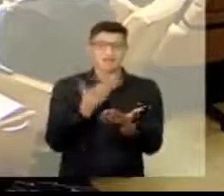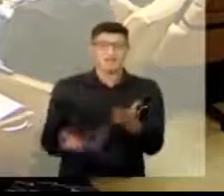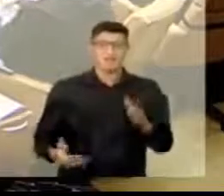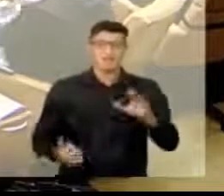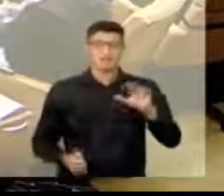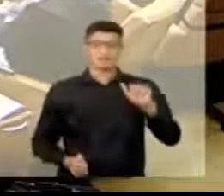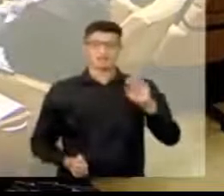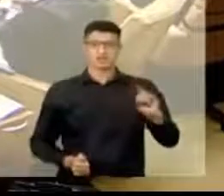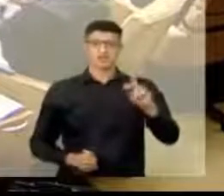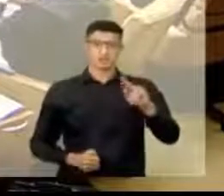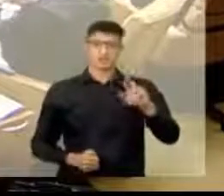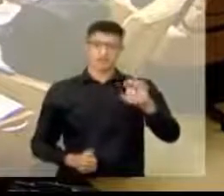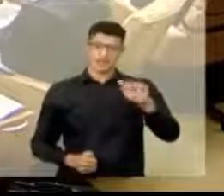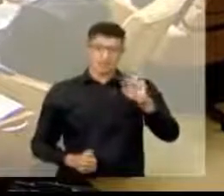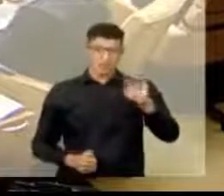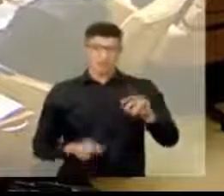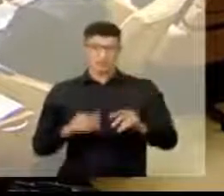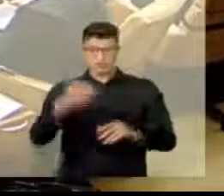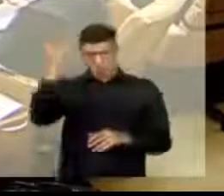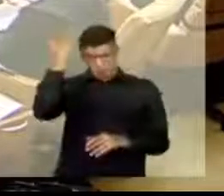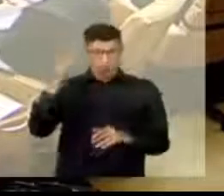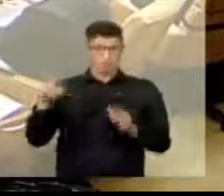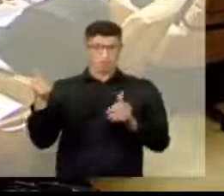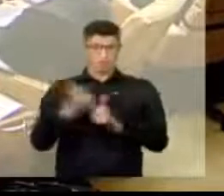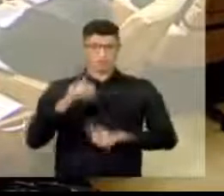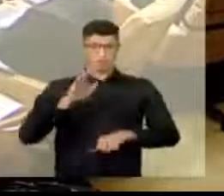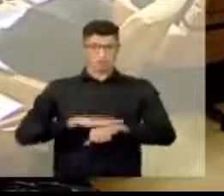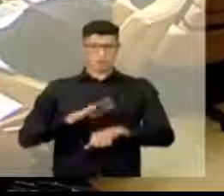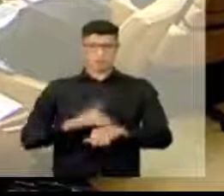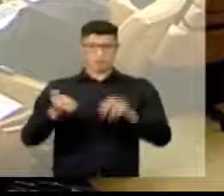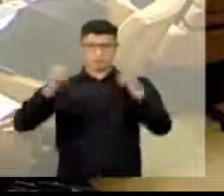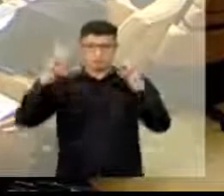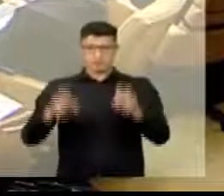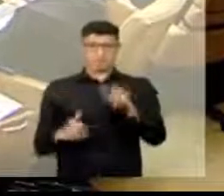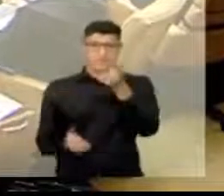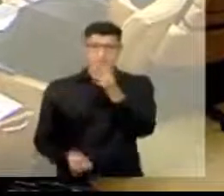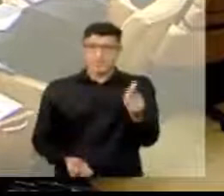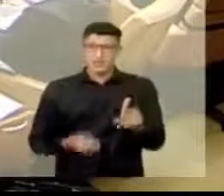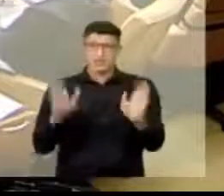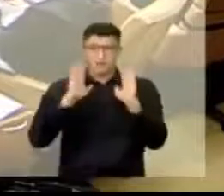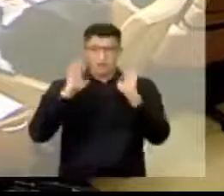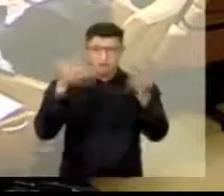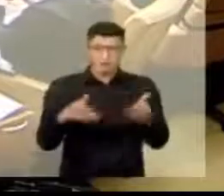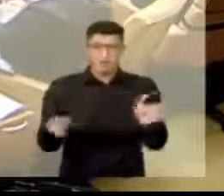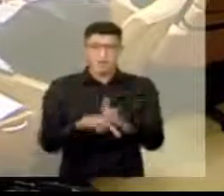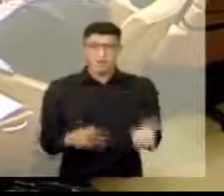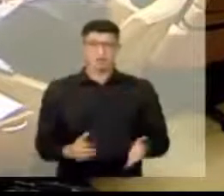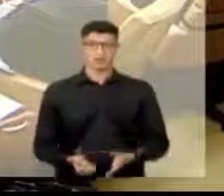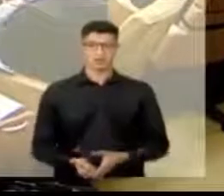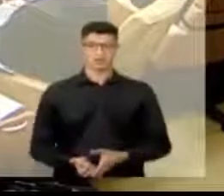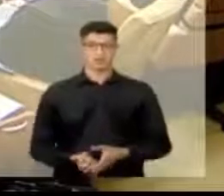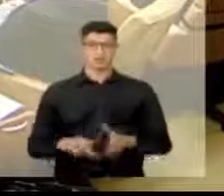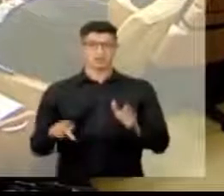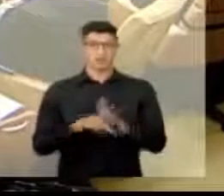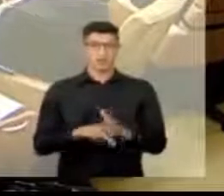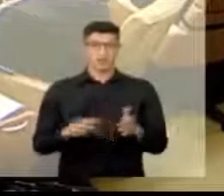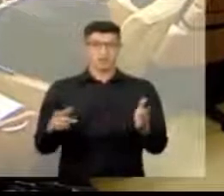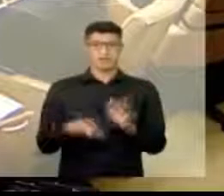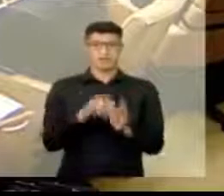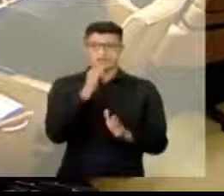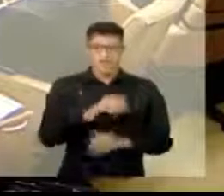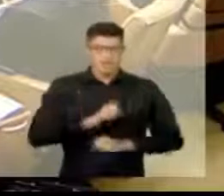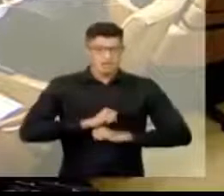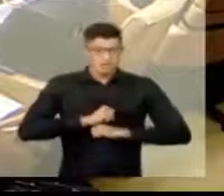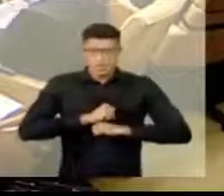caso dos precatórios e está ocupando o tempo do plenário com um assunto que não é pertinente para destilar esse